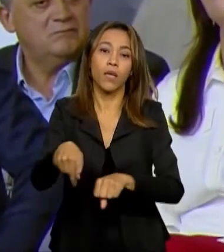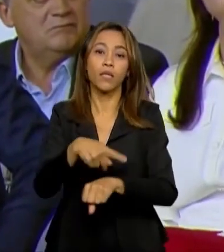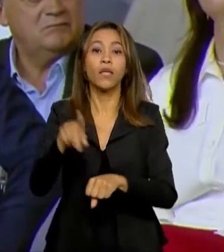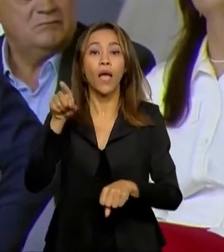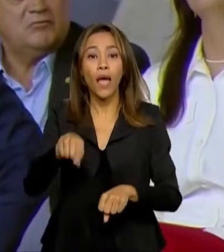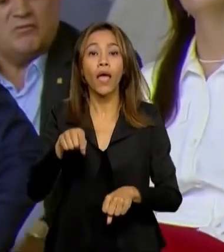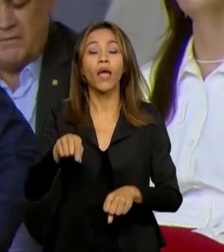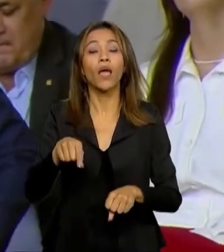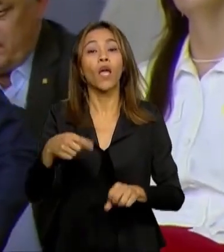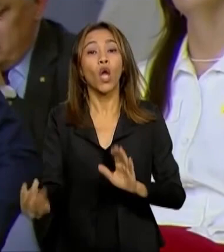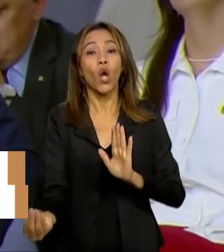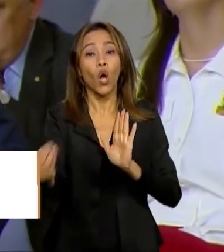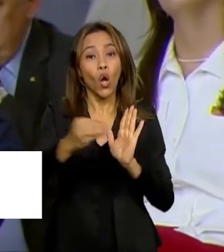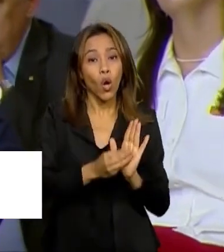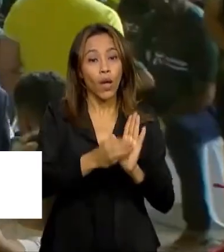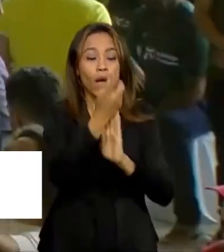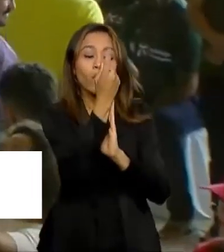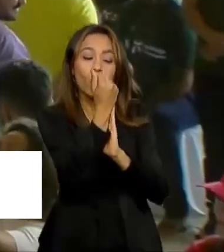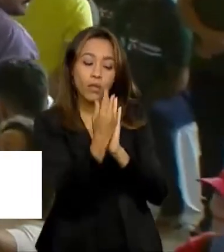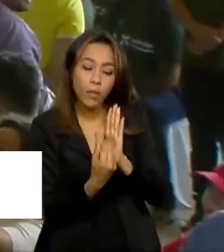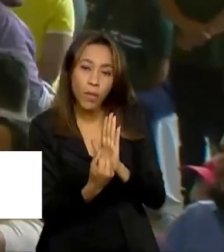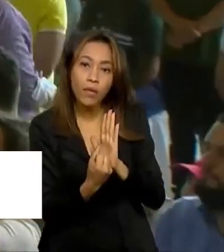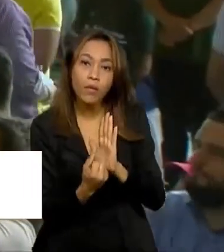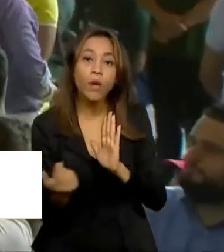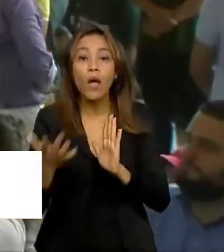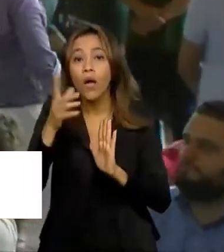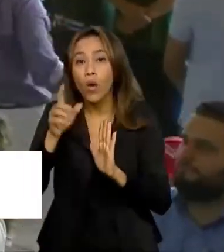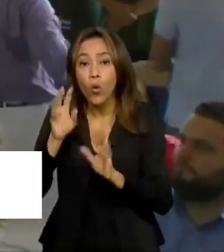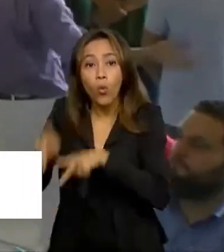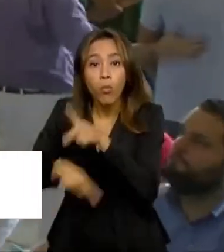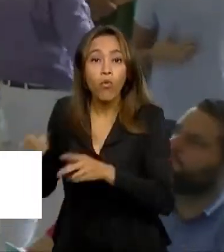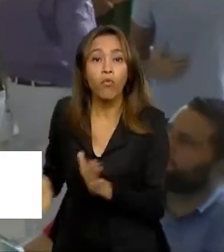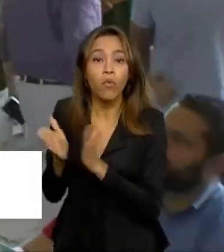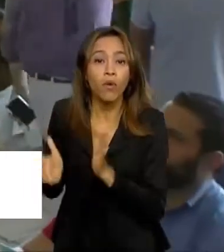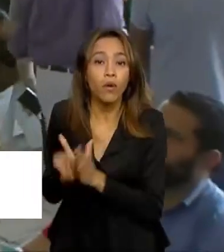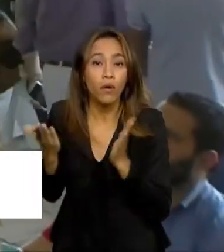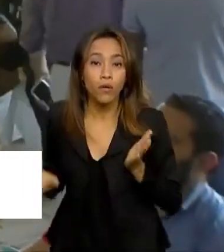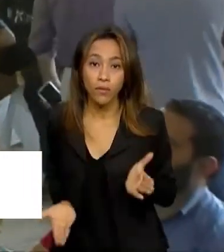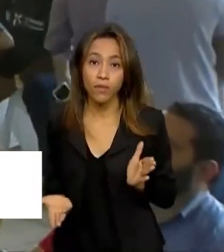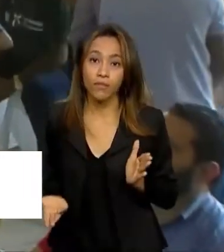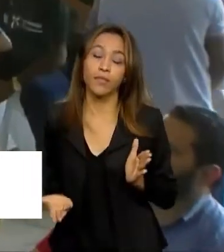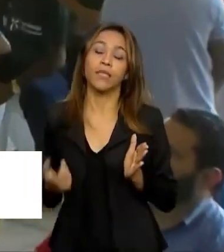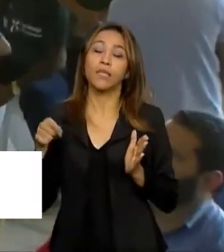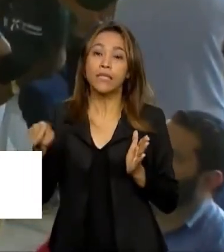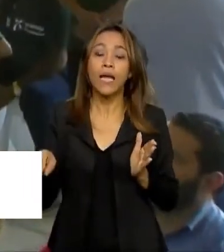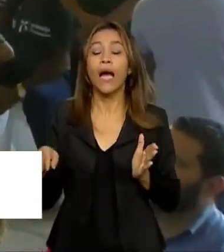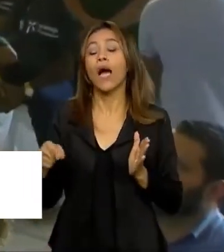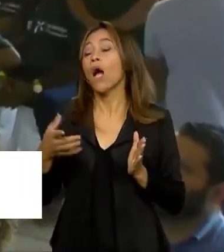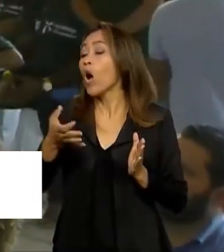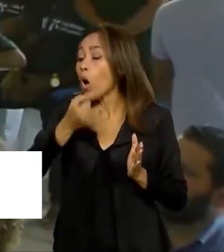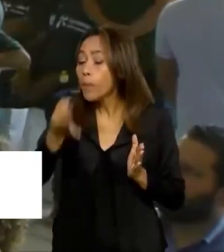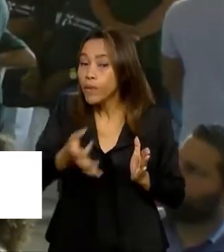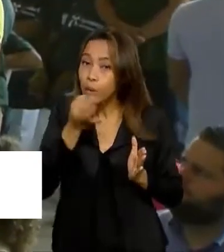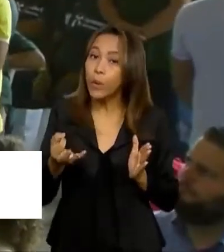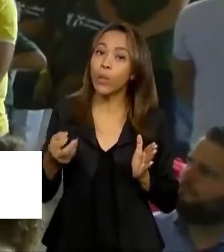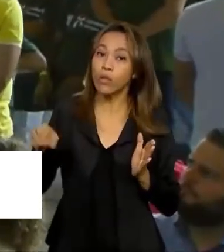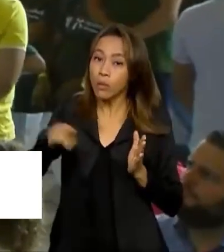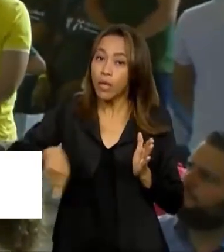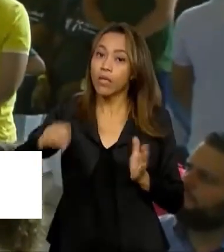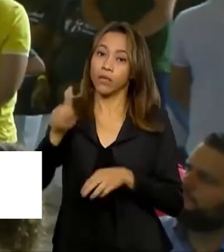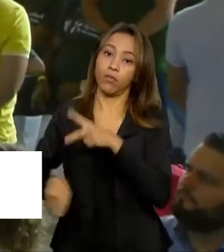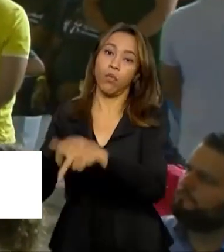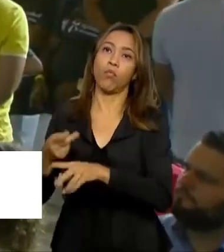orçamento, a melhor coisa que a gente fez nesse país foi dar vez e voz a quem não tinha nem vez e nem